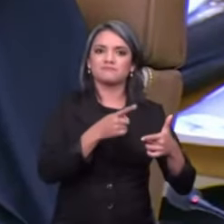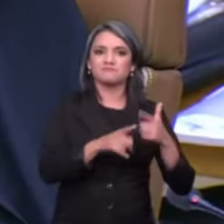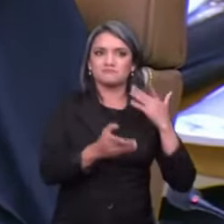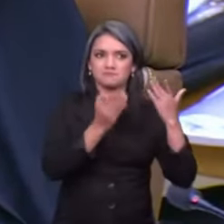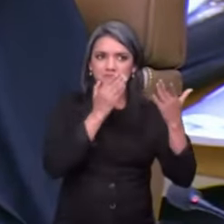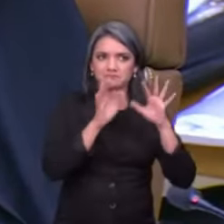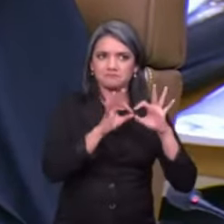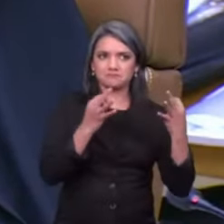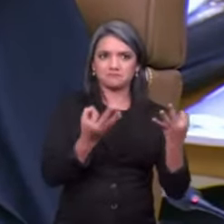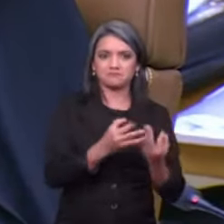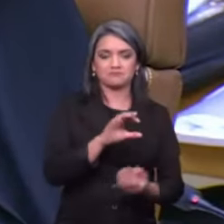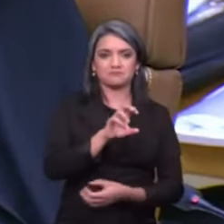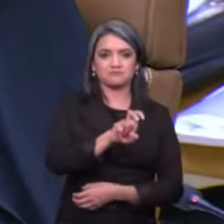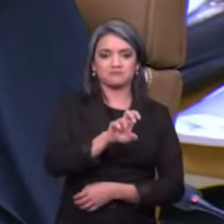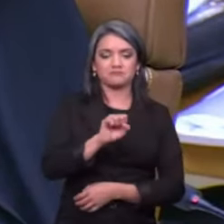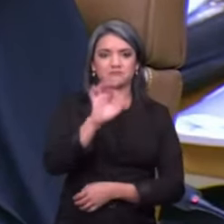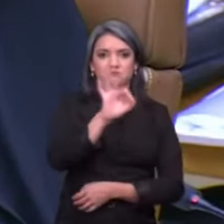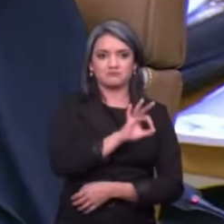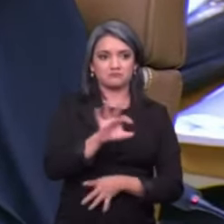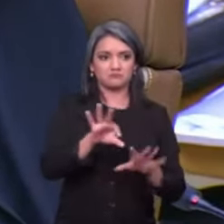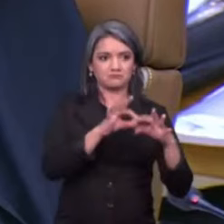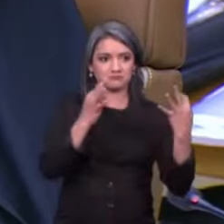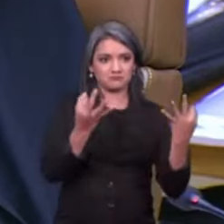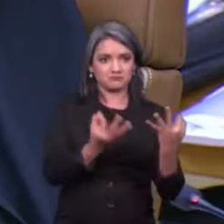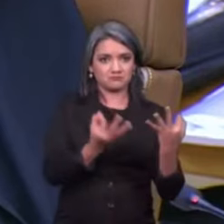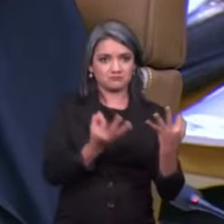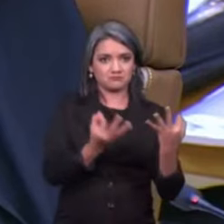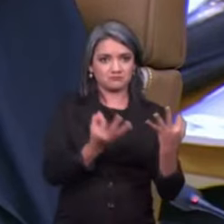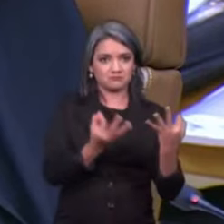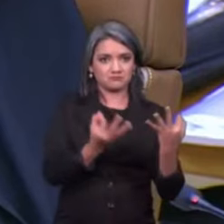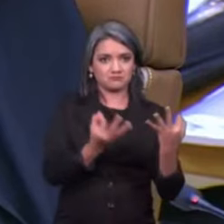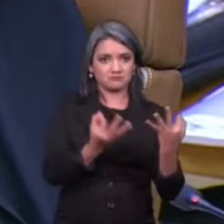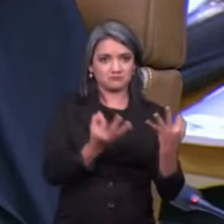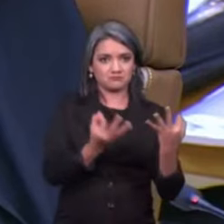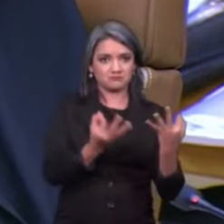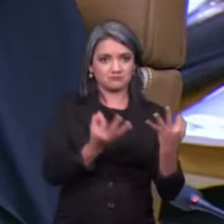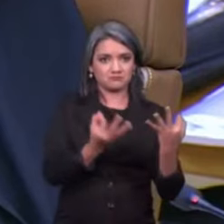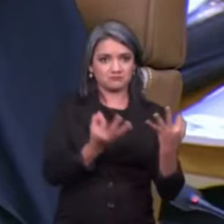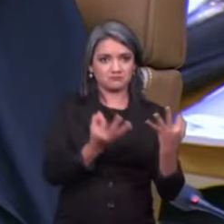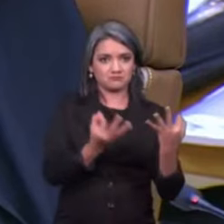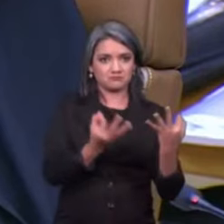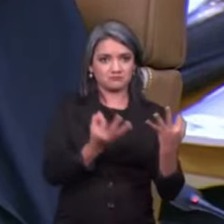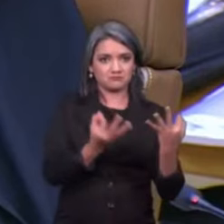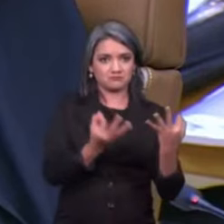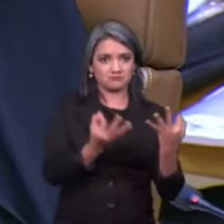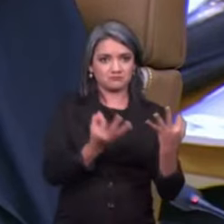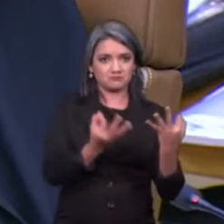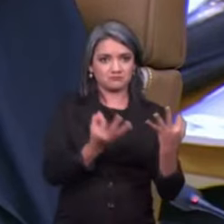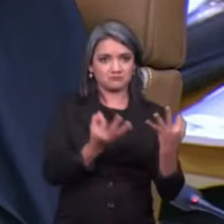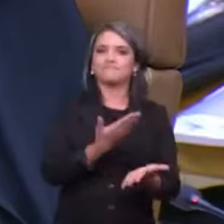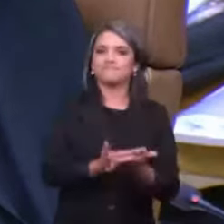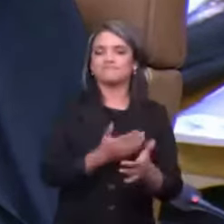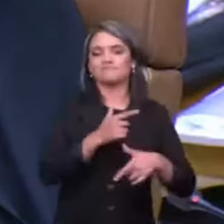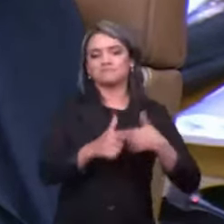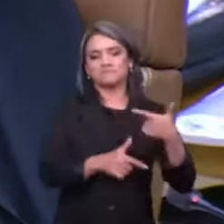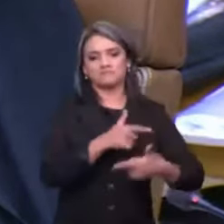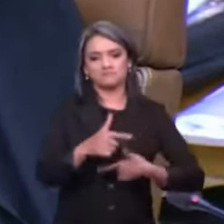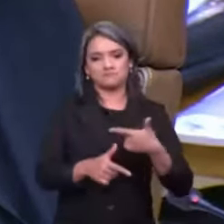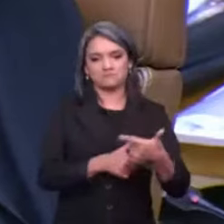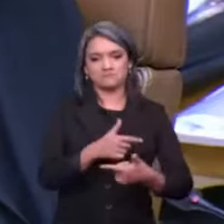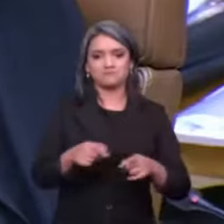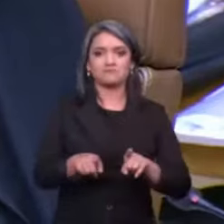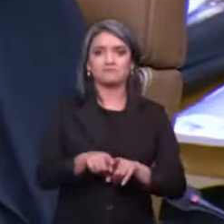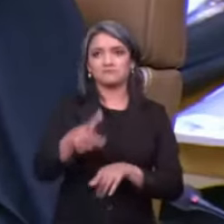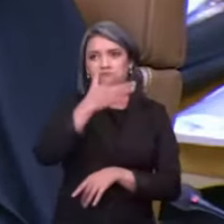famílias com algum usuário de droga têm afetado a habilidade de trabalhar. 29% das pessoas estão pessimistas quanto ao seu futuro